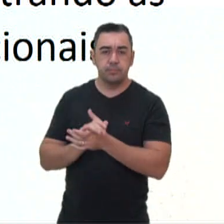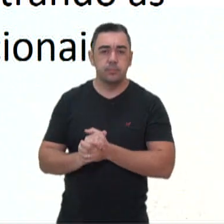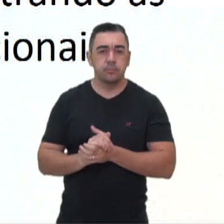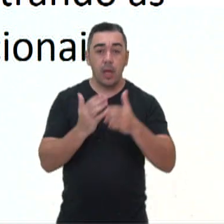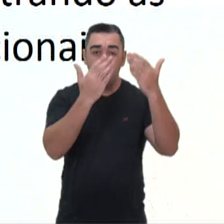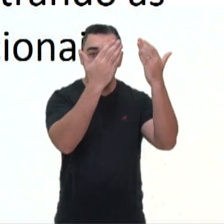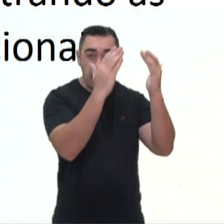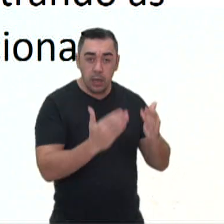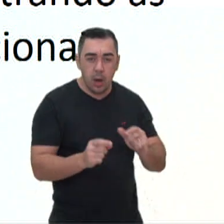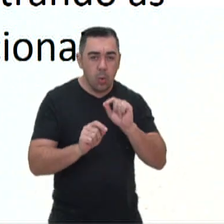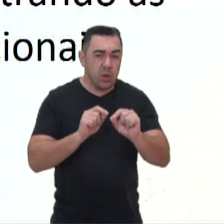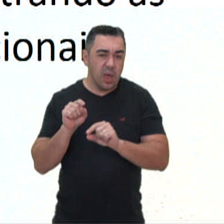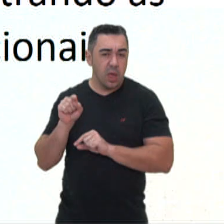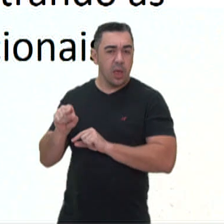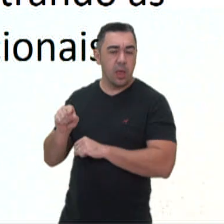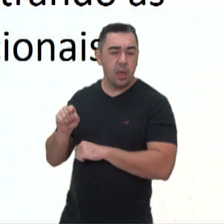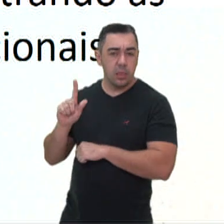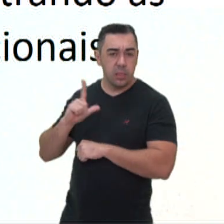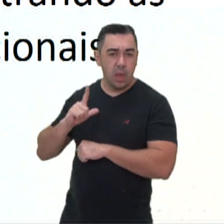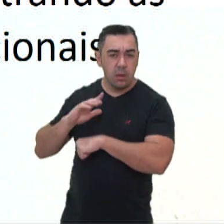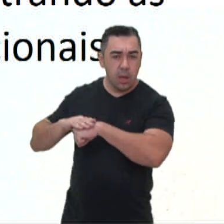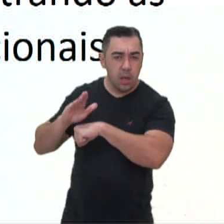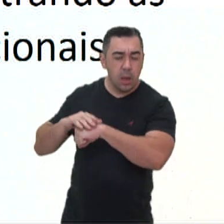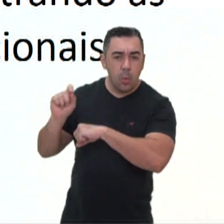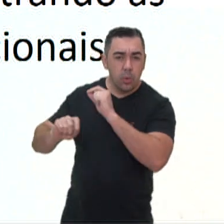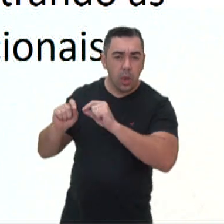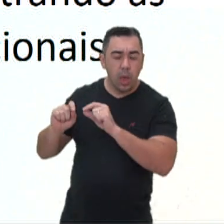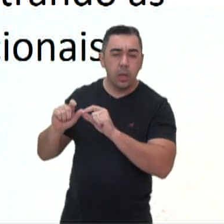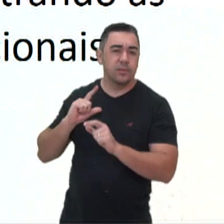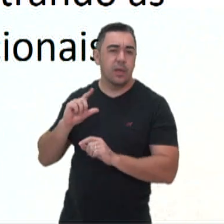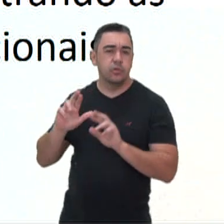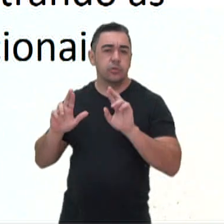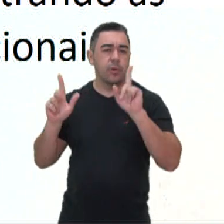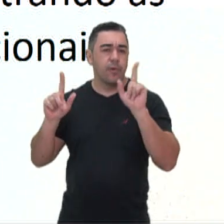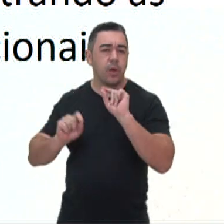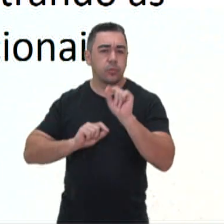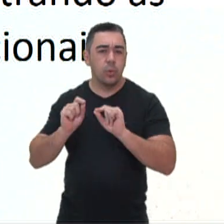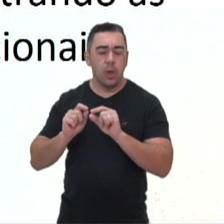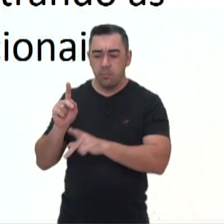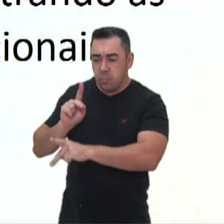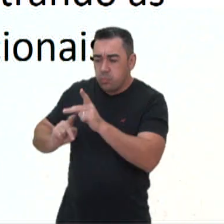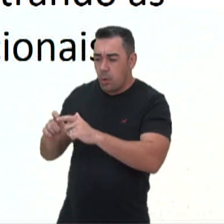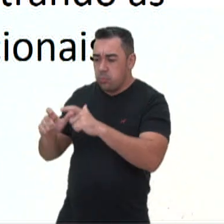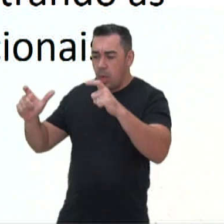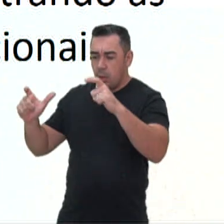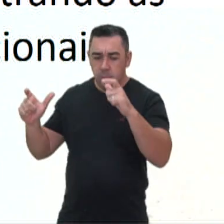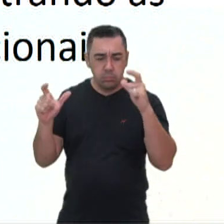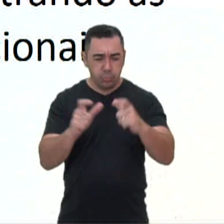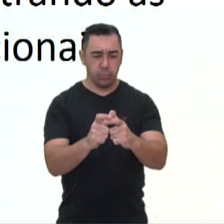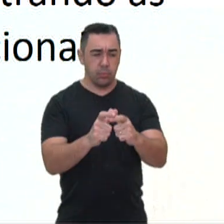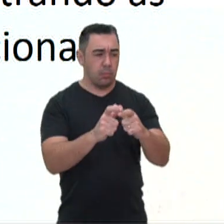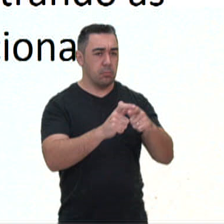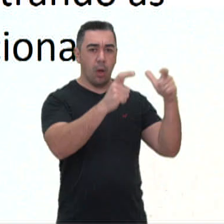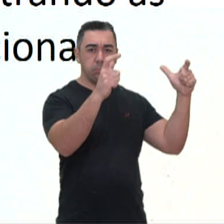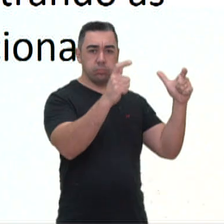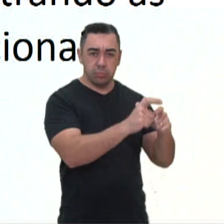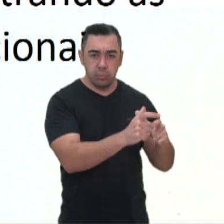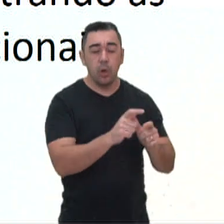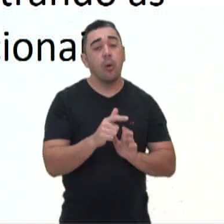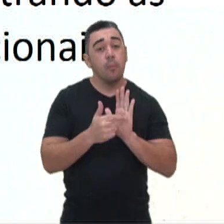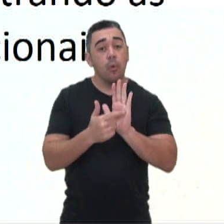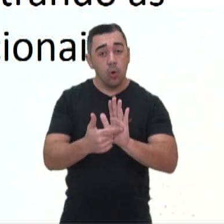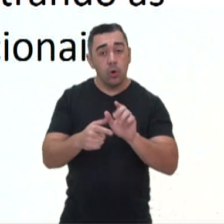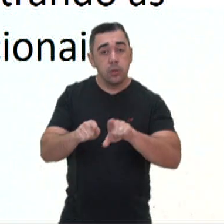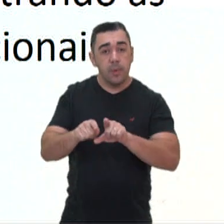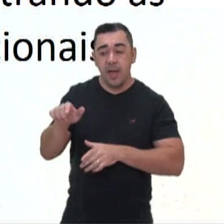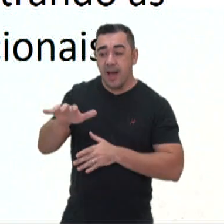os fatores responsáveis pela distribuição irregular da população pelo mundo, e demonstrando, claro,